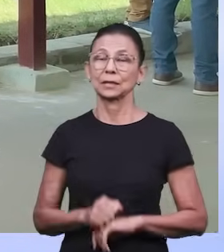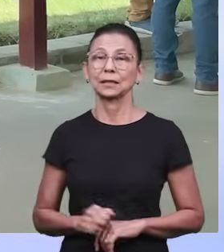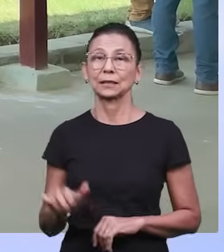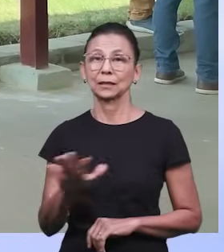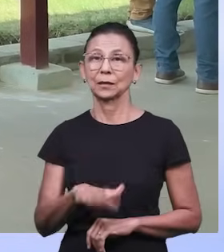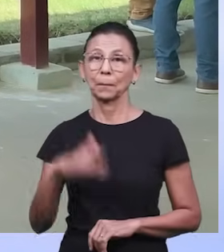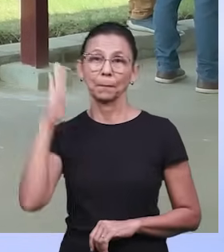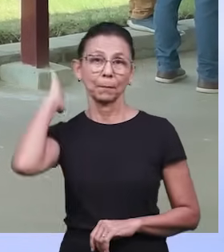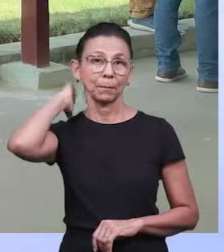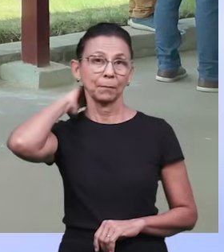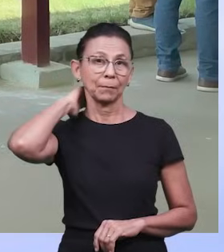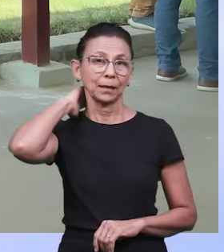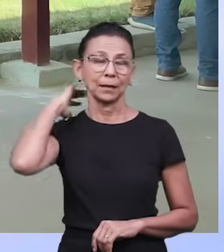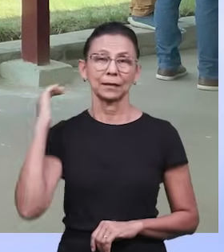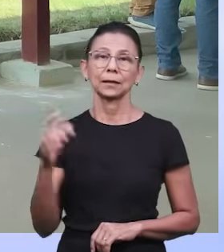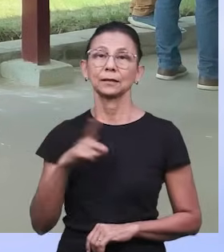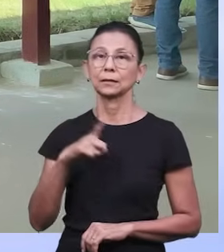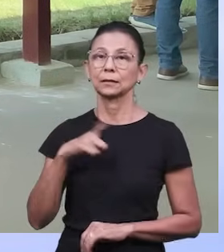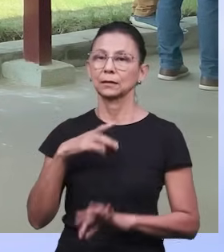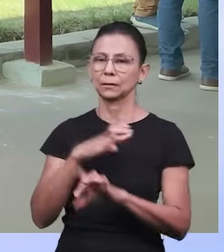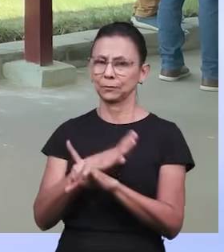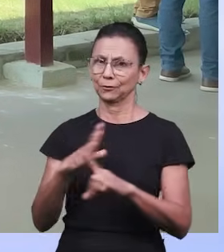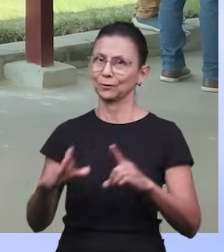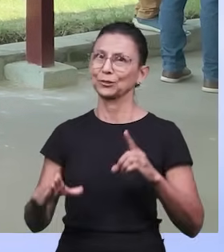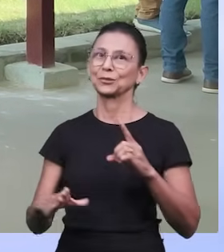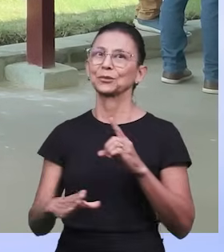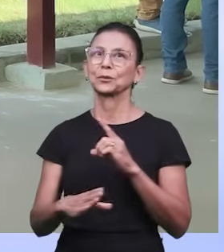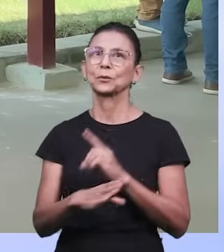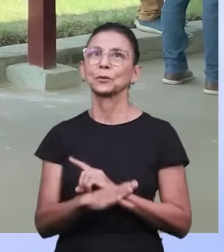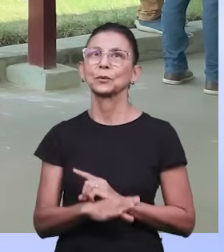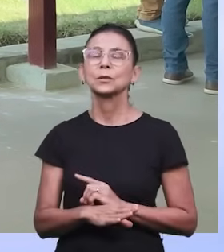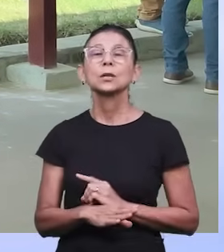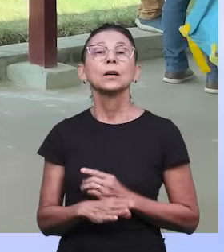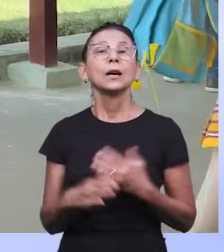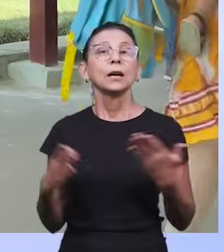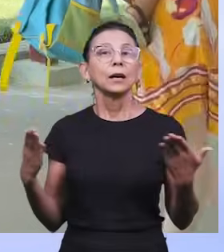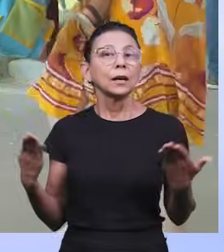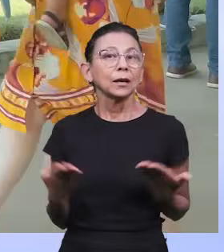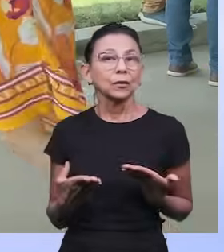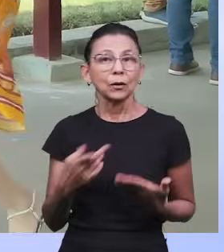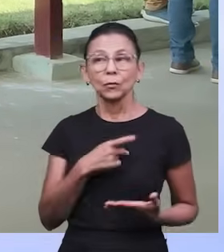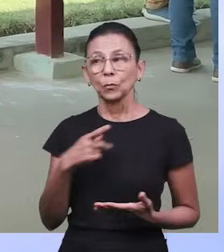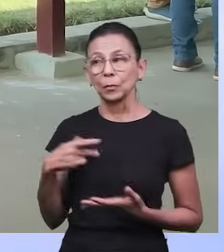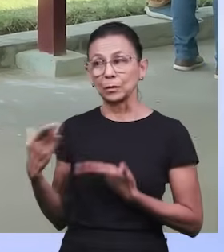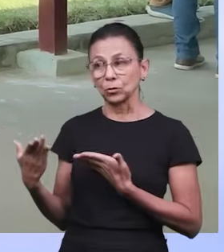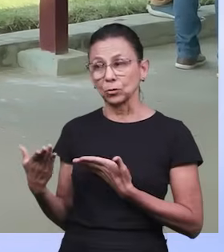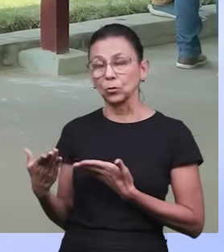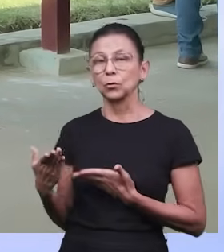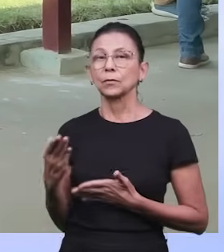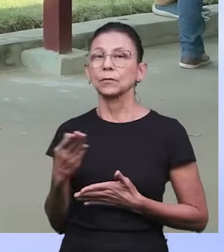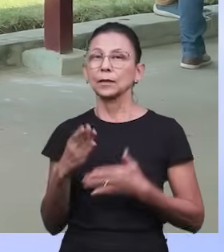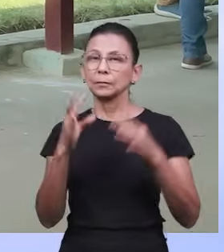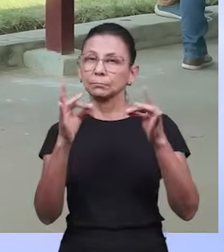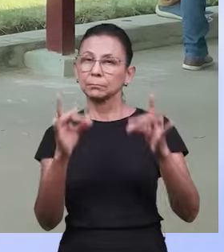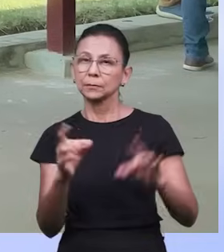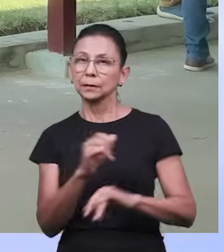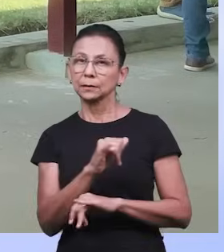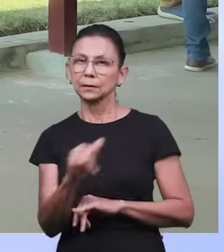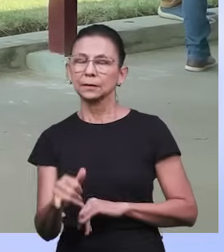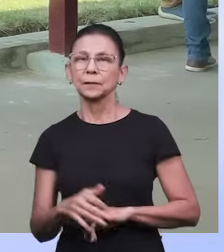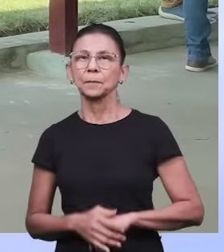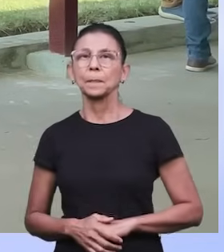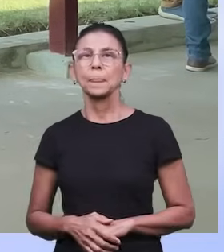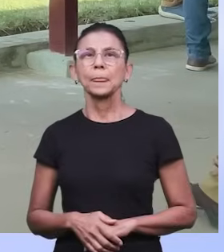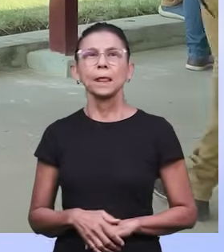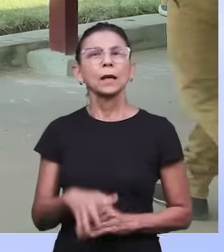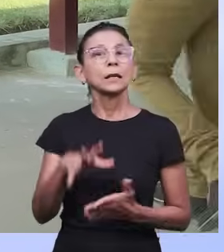onde aconteceu um encontro aqui da região. Quem vai nos contar tudo é o pastor Zeilton. Mas antes, você já se inscreveu no nosso canal. Então,